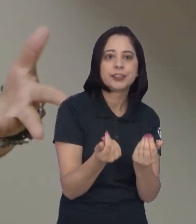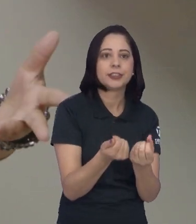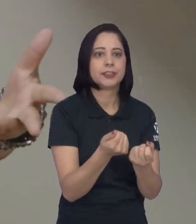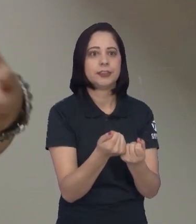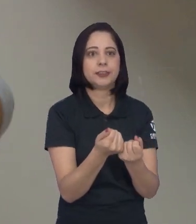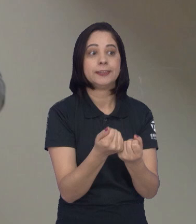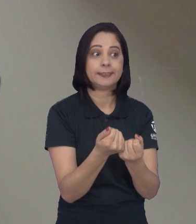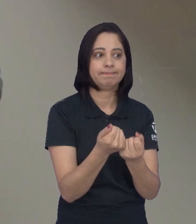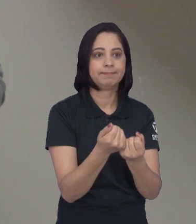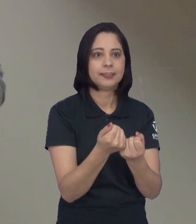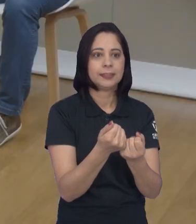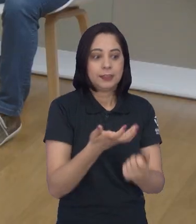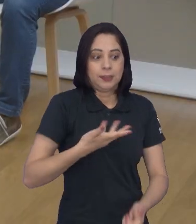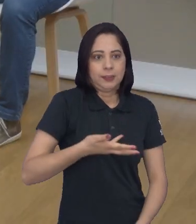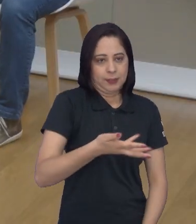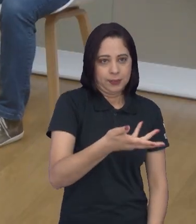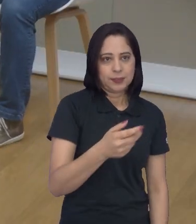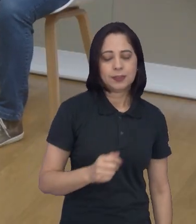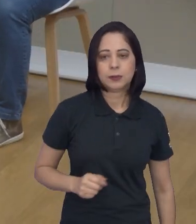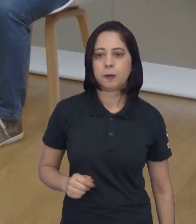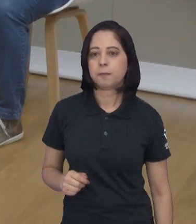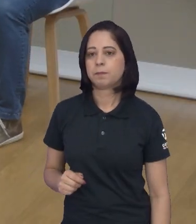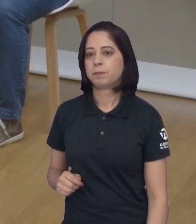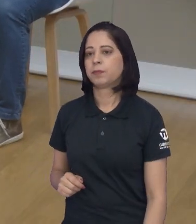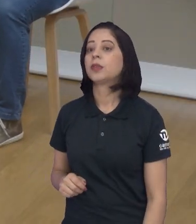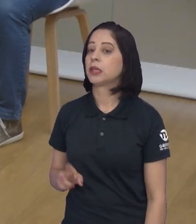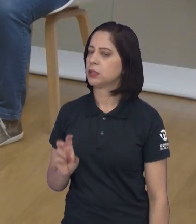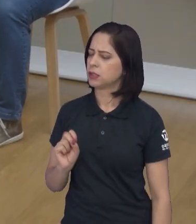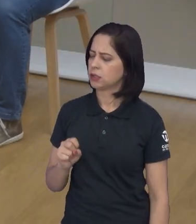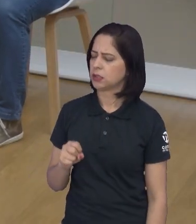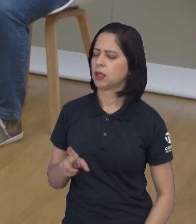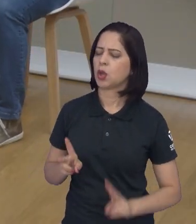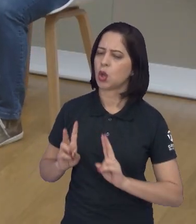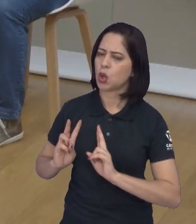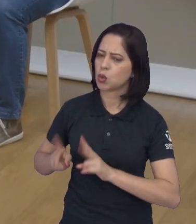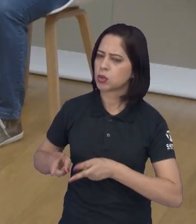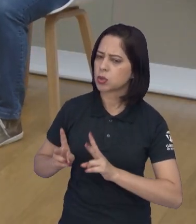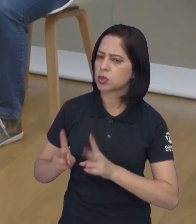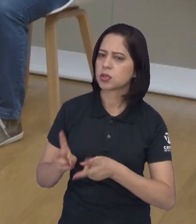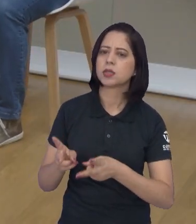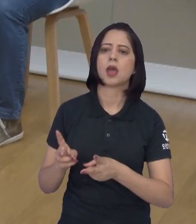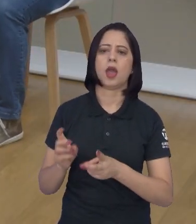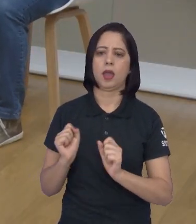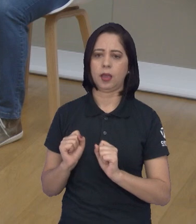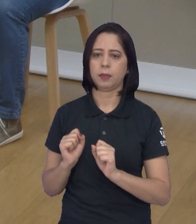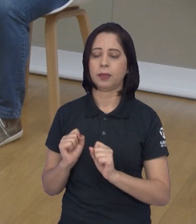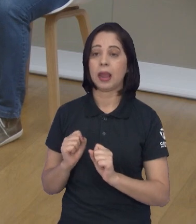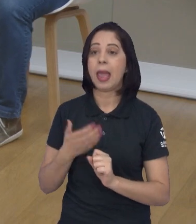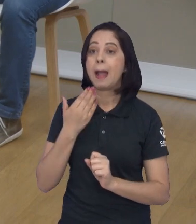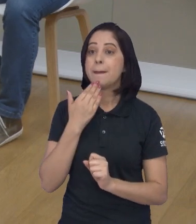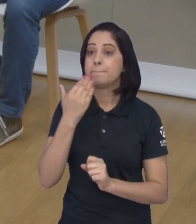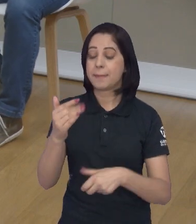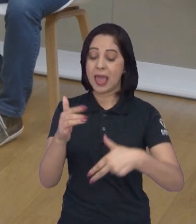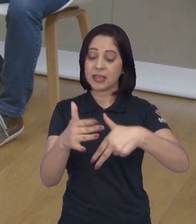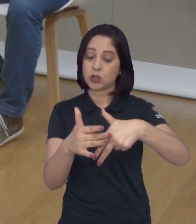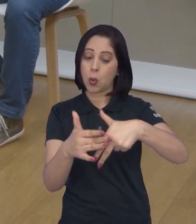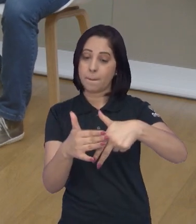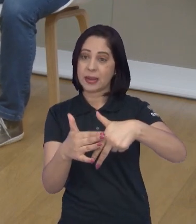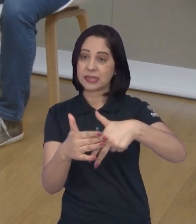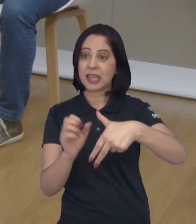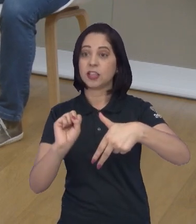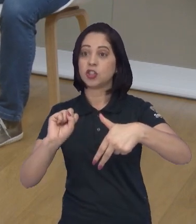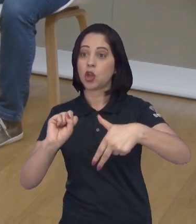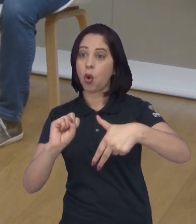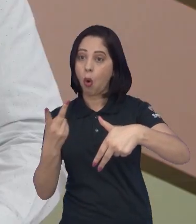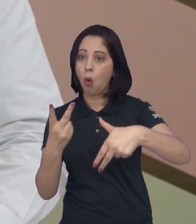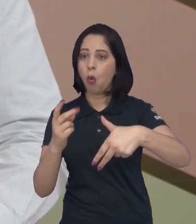radical sim é a gente sempre eh pede para para o o paciente ou o atleta procurar